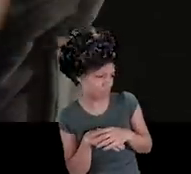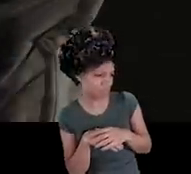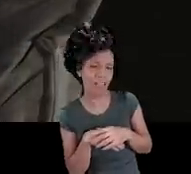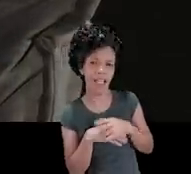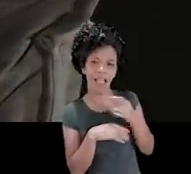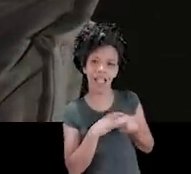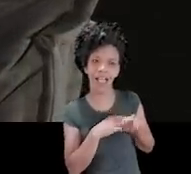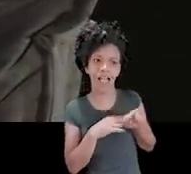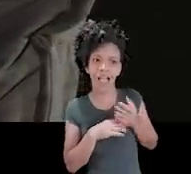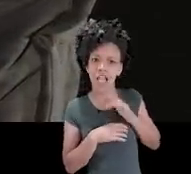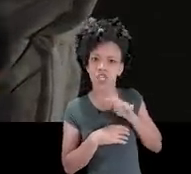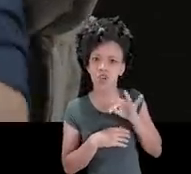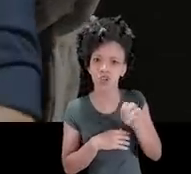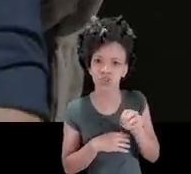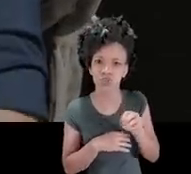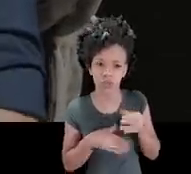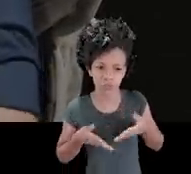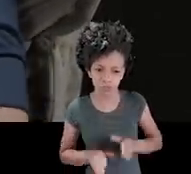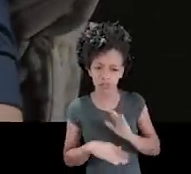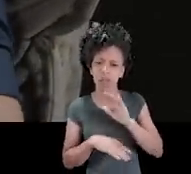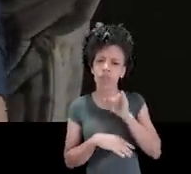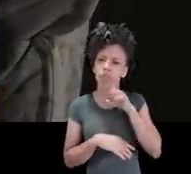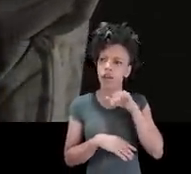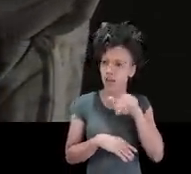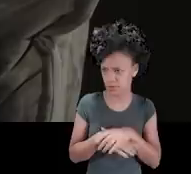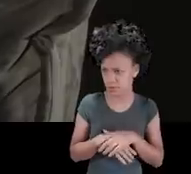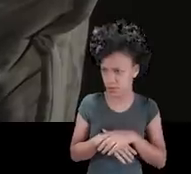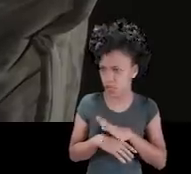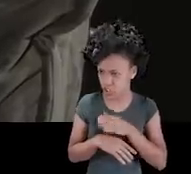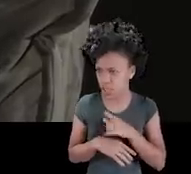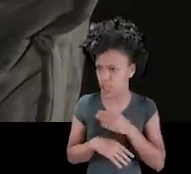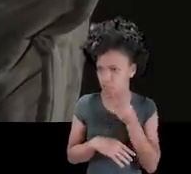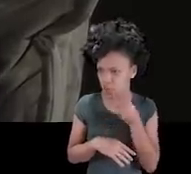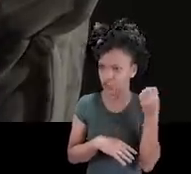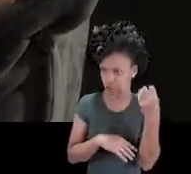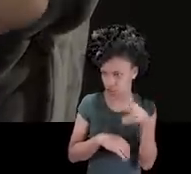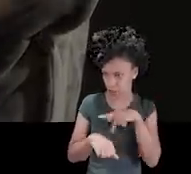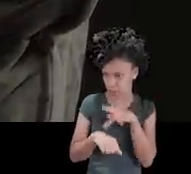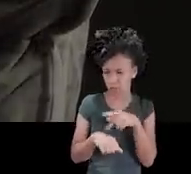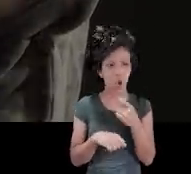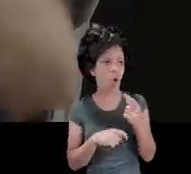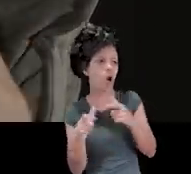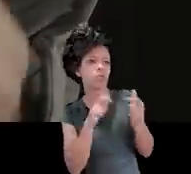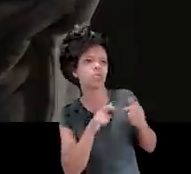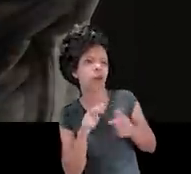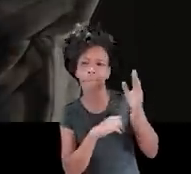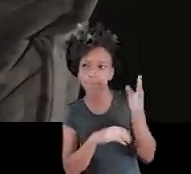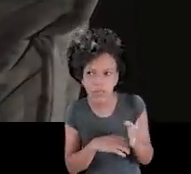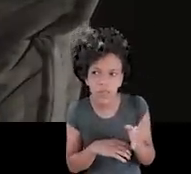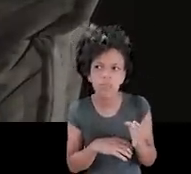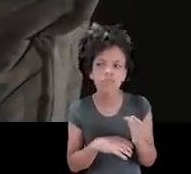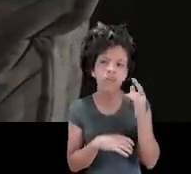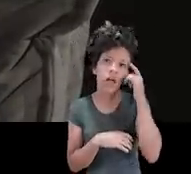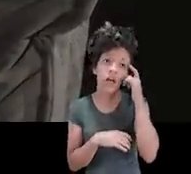olhos de uma mulher que nasceu na Indonésia. Pergunto pra vocês, não sei se vocês já tiveram a chance de sair do país ou em alguns lugares, estados brasileiros,